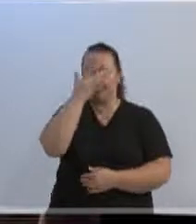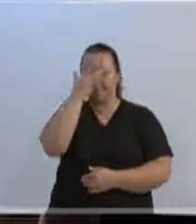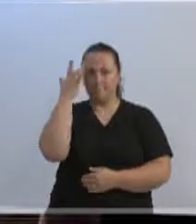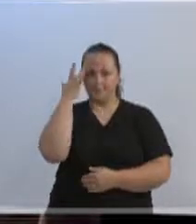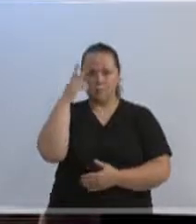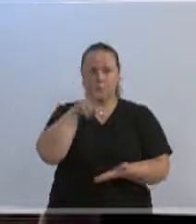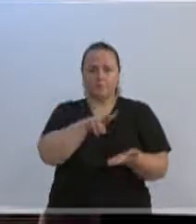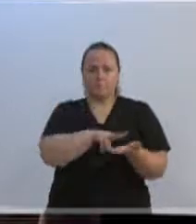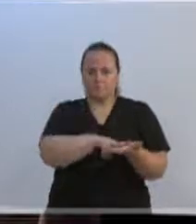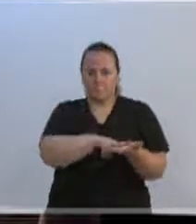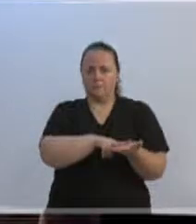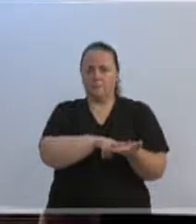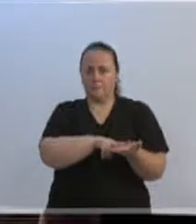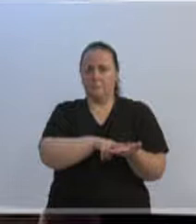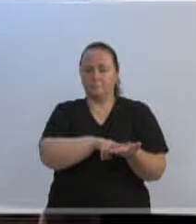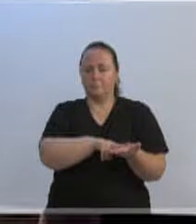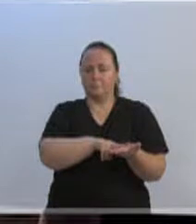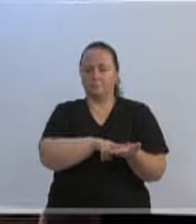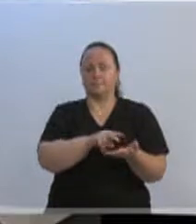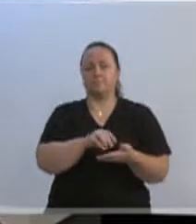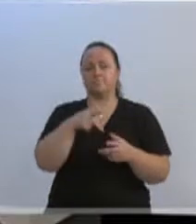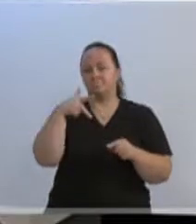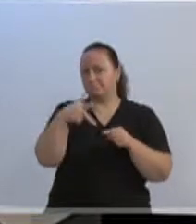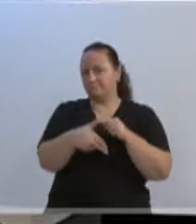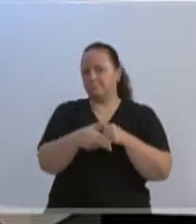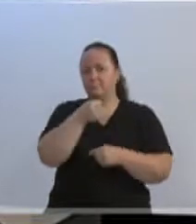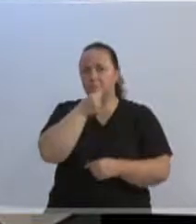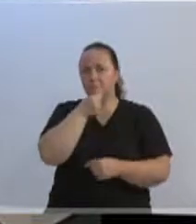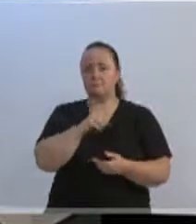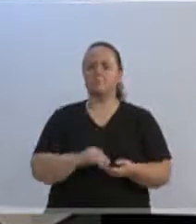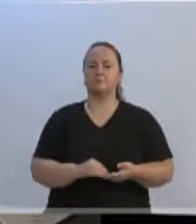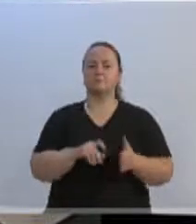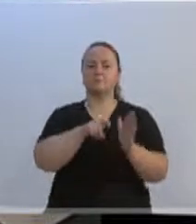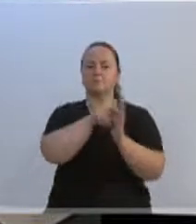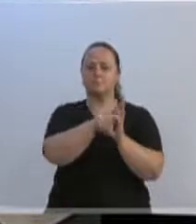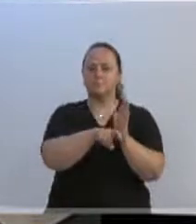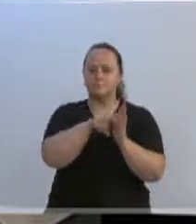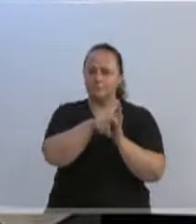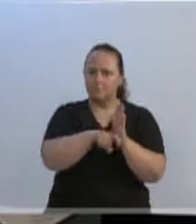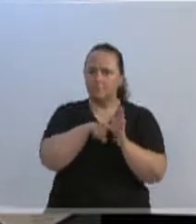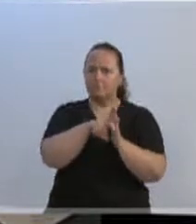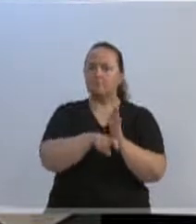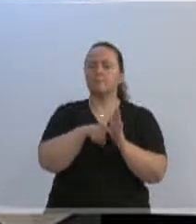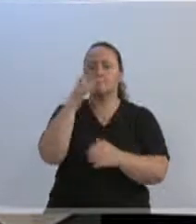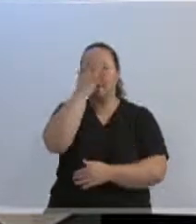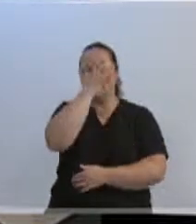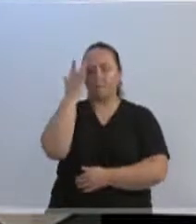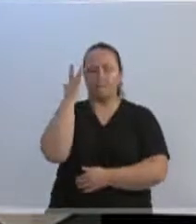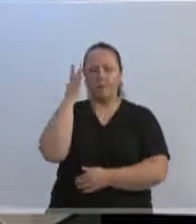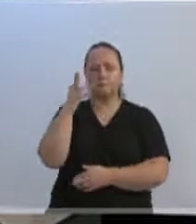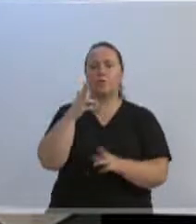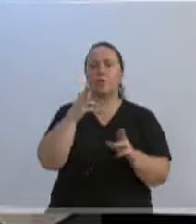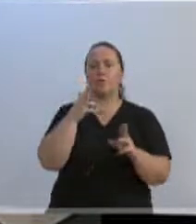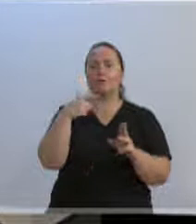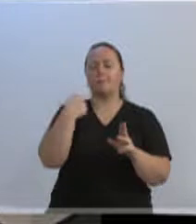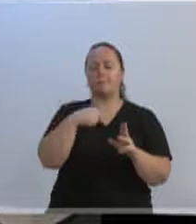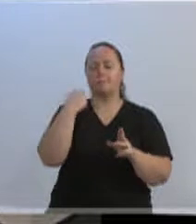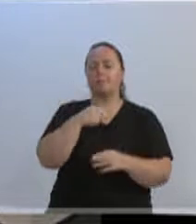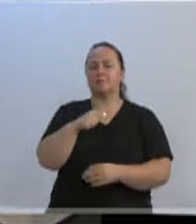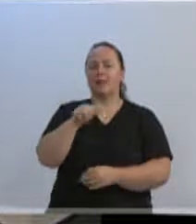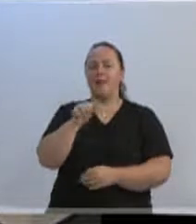eram quem já fazia parte desse programa agora também os cadeirantes os usuários do serviço municipal de oxigênio